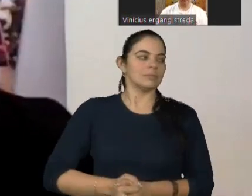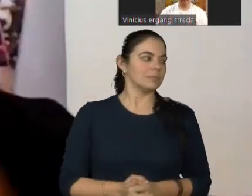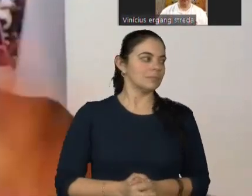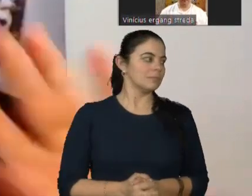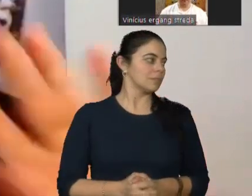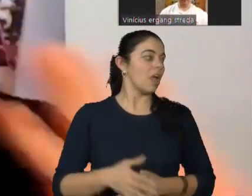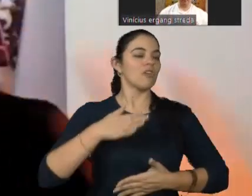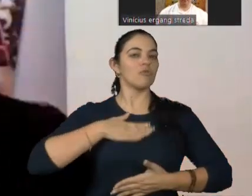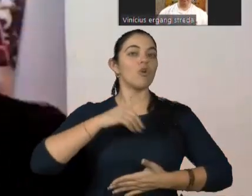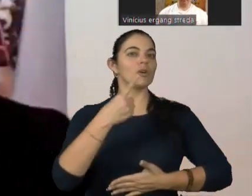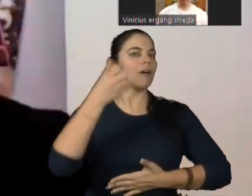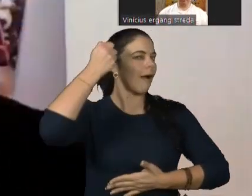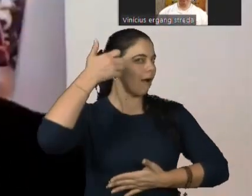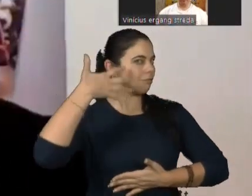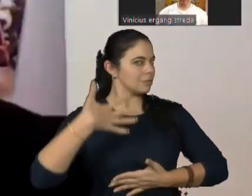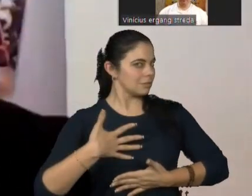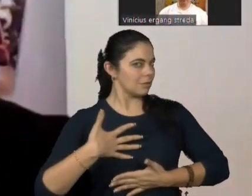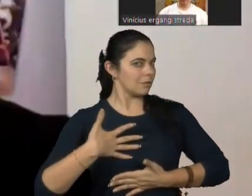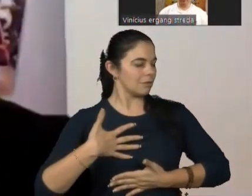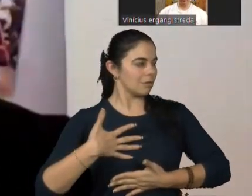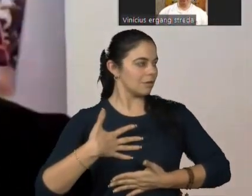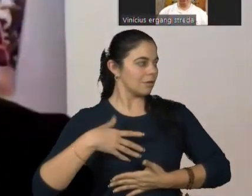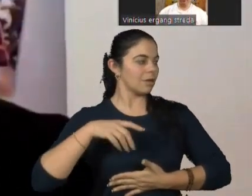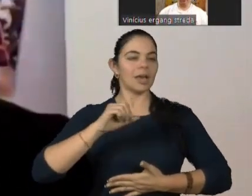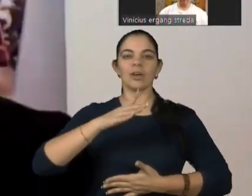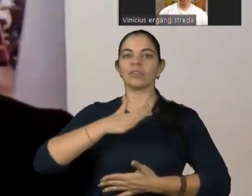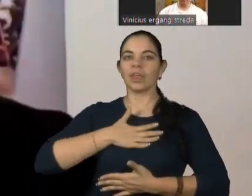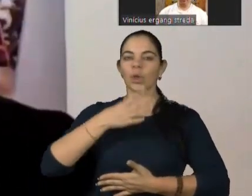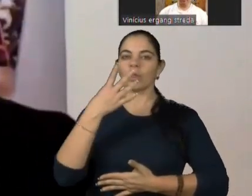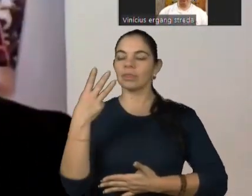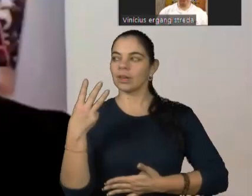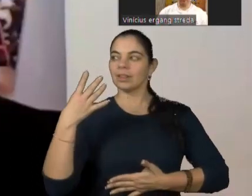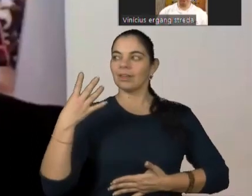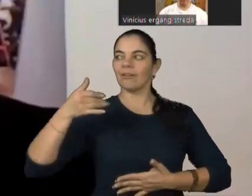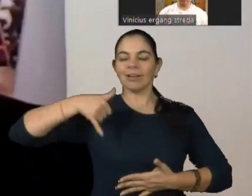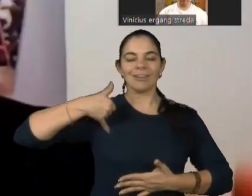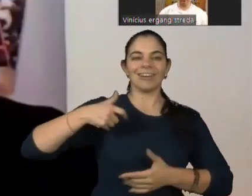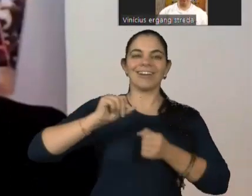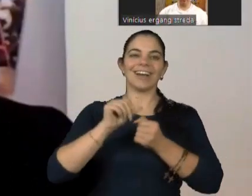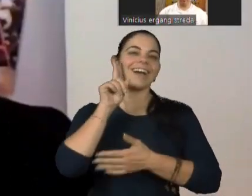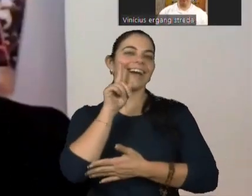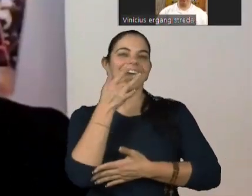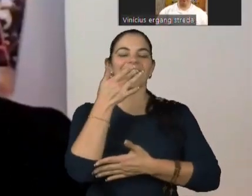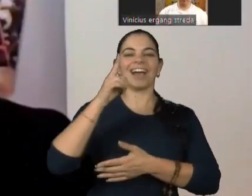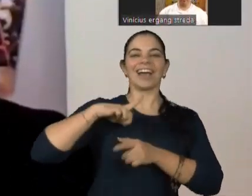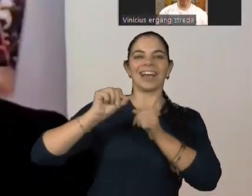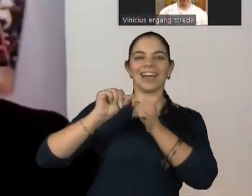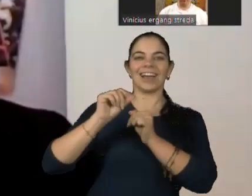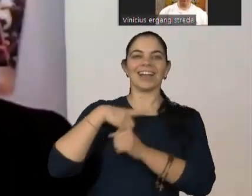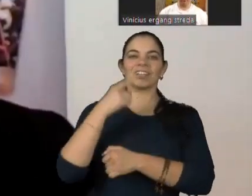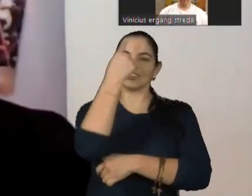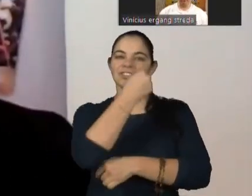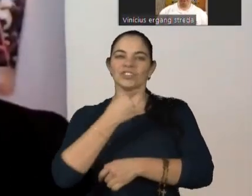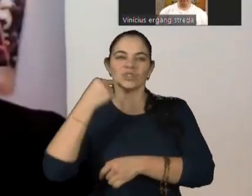João. Vou fazer uma autodescrição. Valeu. 4 anos, pele branca, rosto pequeno de formato